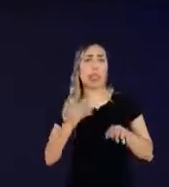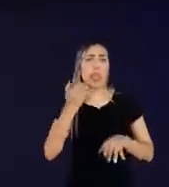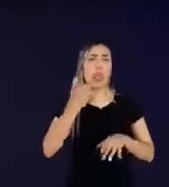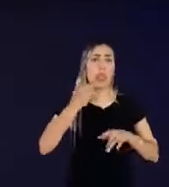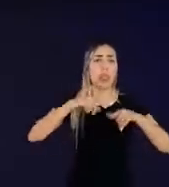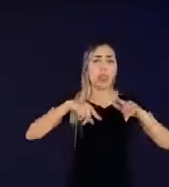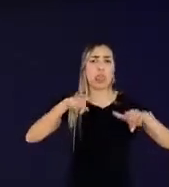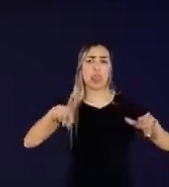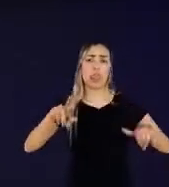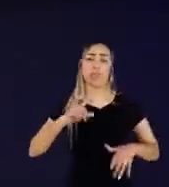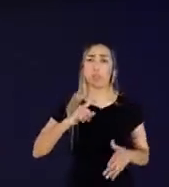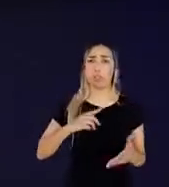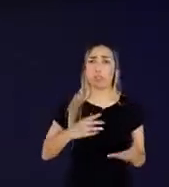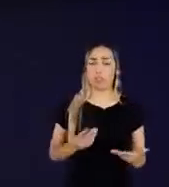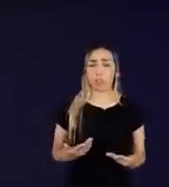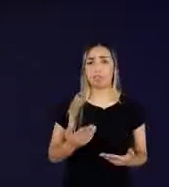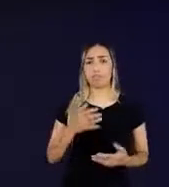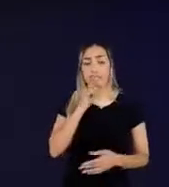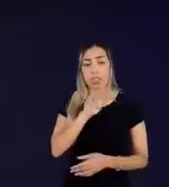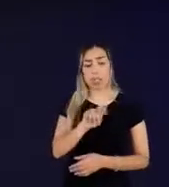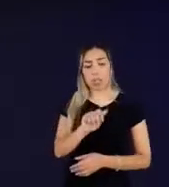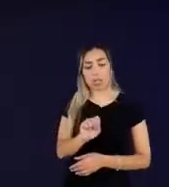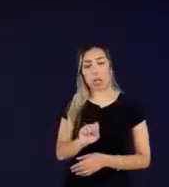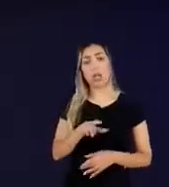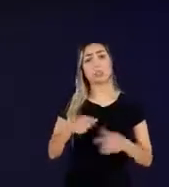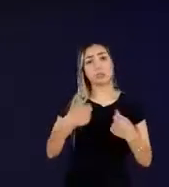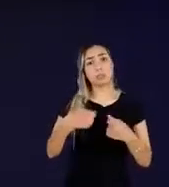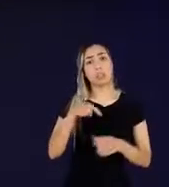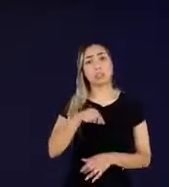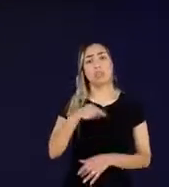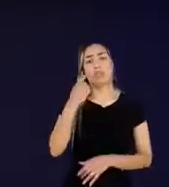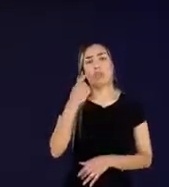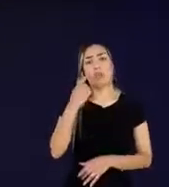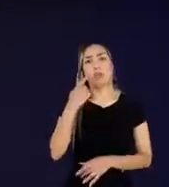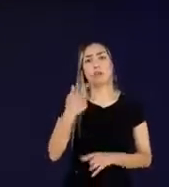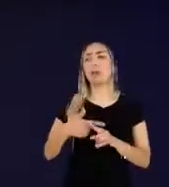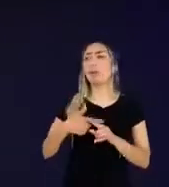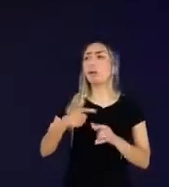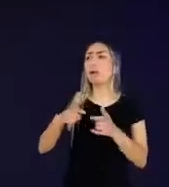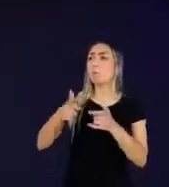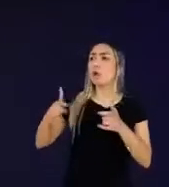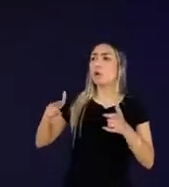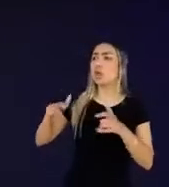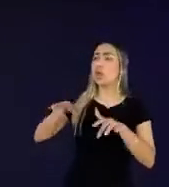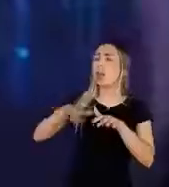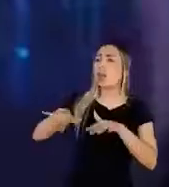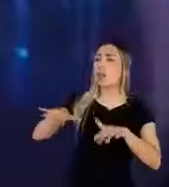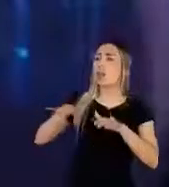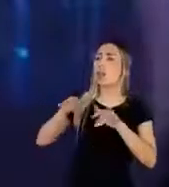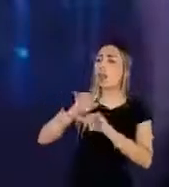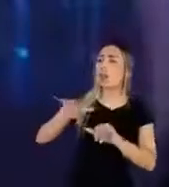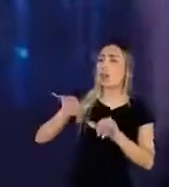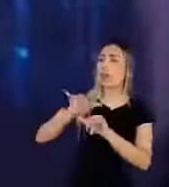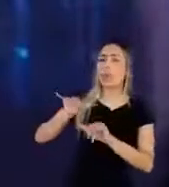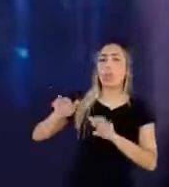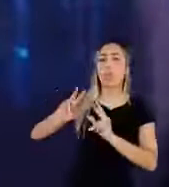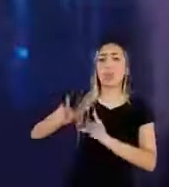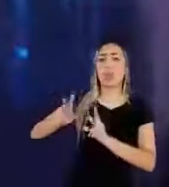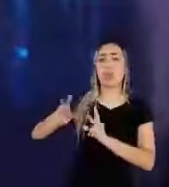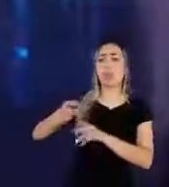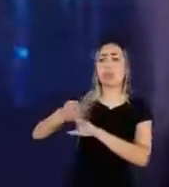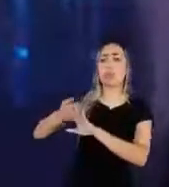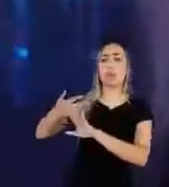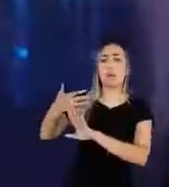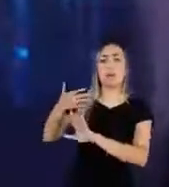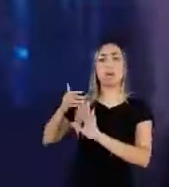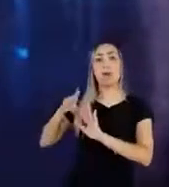gás aí é uma questão que precisa ser enfrentada, porque o discurso do pré-sal ele já vem há um bom tempo. E hoje está aí o jornal Valor estampando na